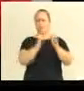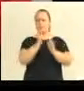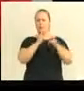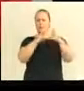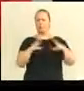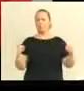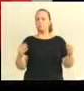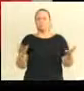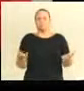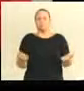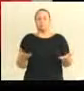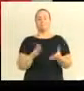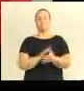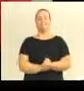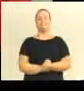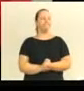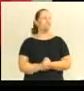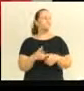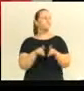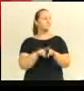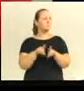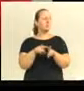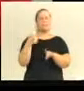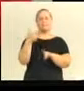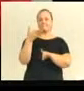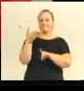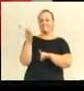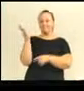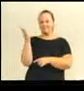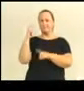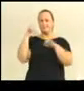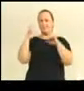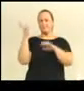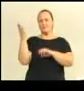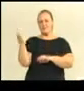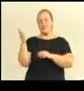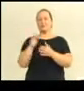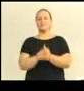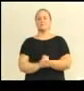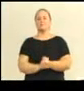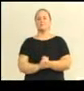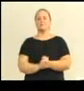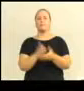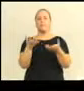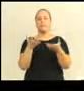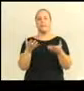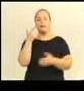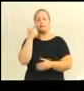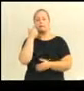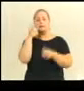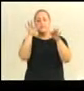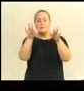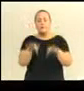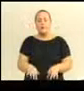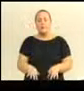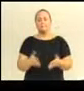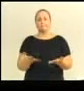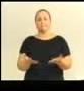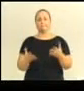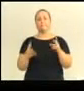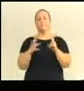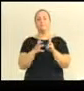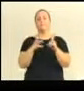do extrato atualizado da rua gervásio de cena que enfim esperamos ver ao fim dessa novela mexicana no bairro velha grande foi homologada ontem